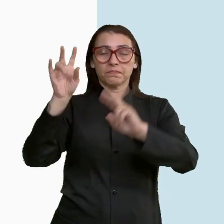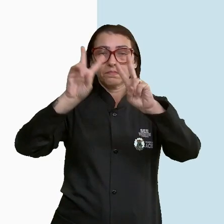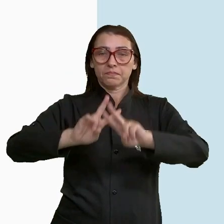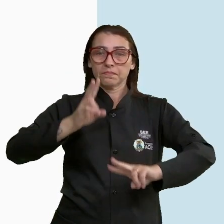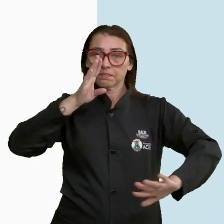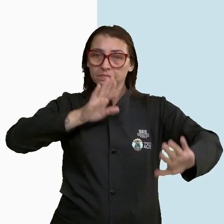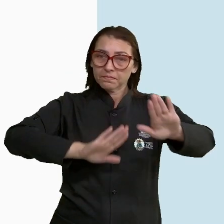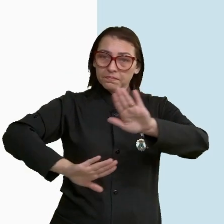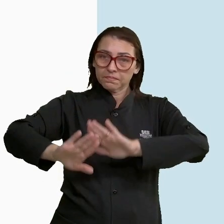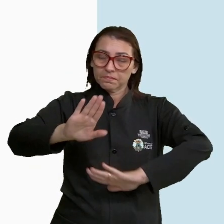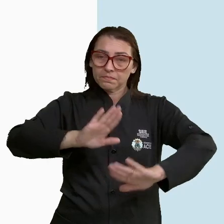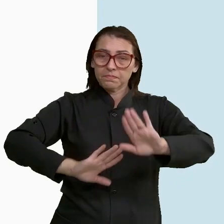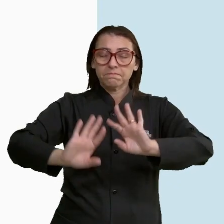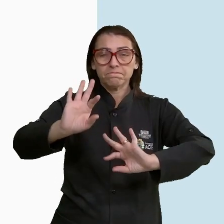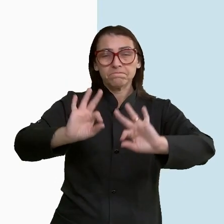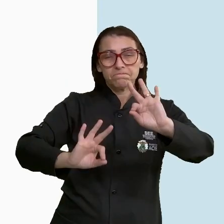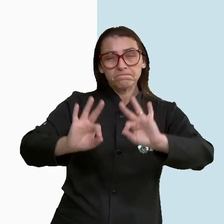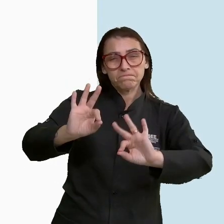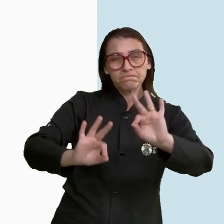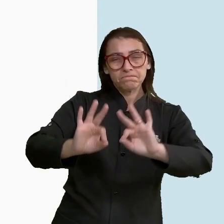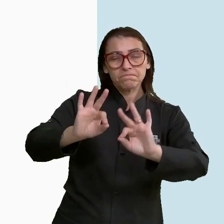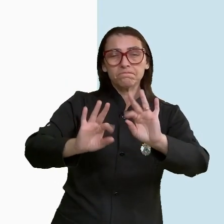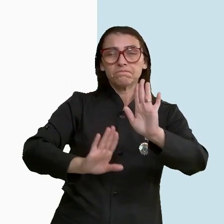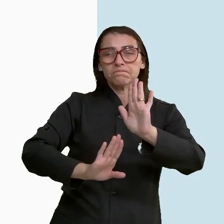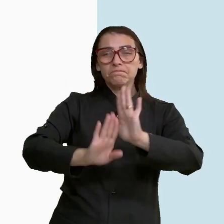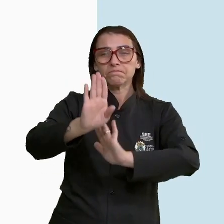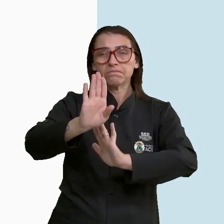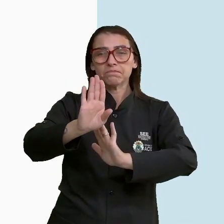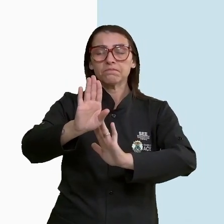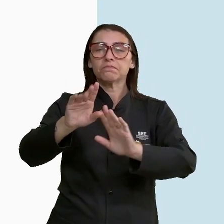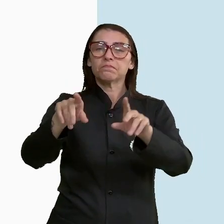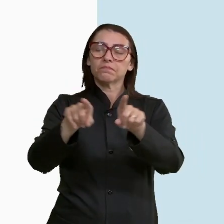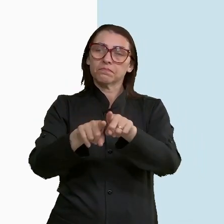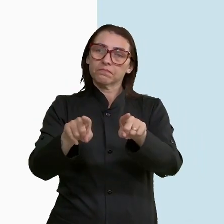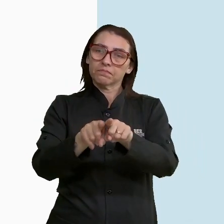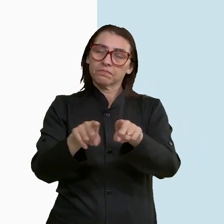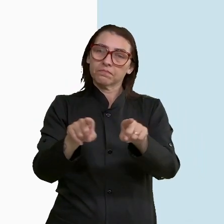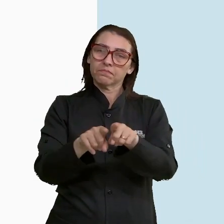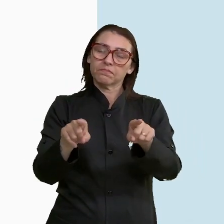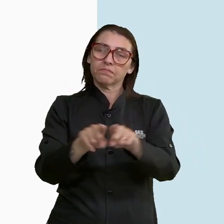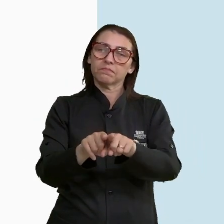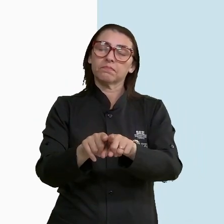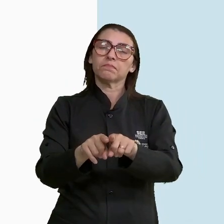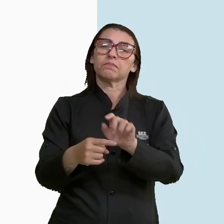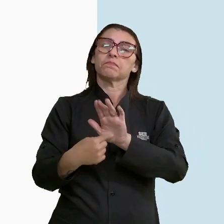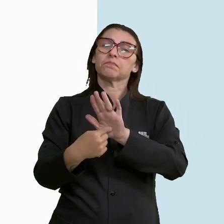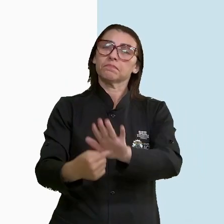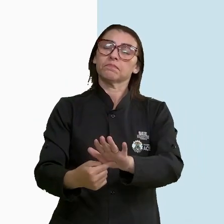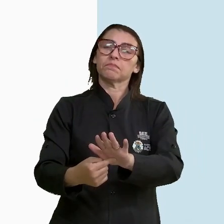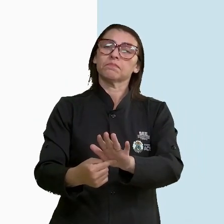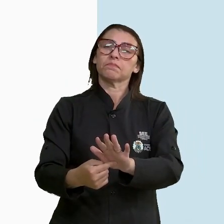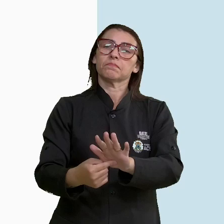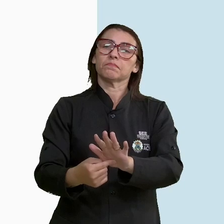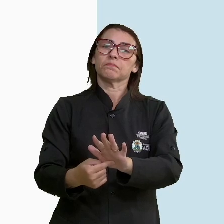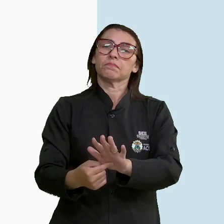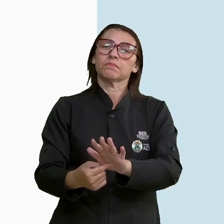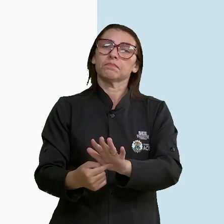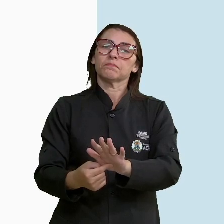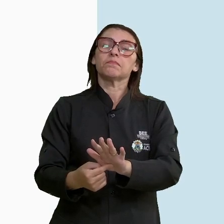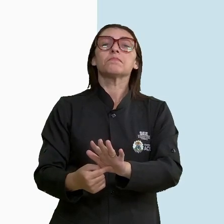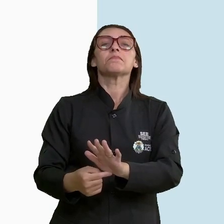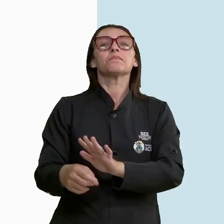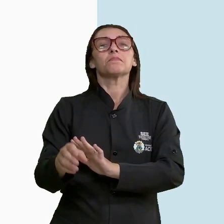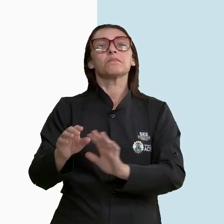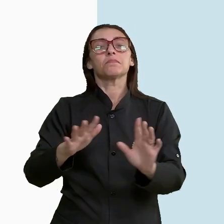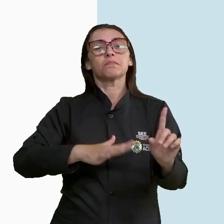cuidadosamente editadas para gerar engajamento e, muitas vezes, reforça certos ideais sociais